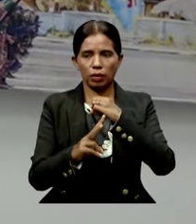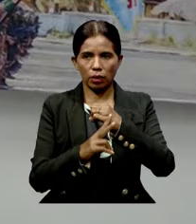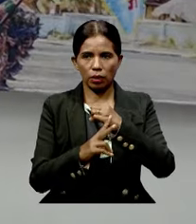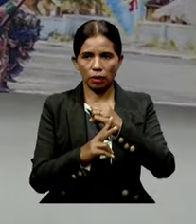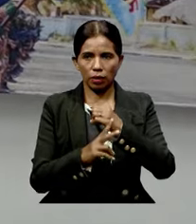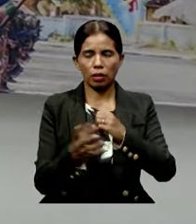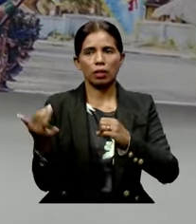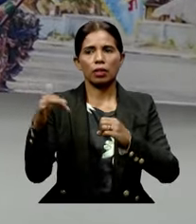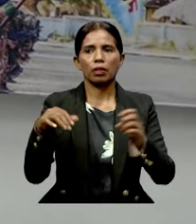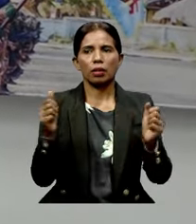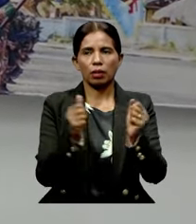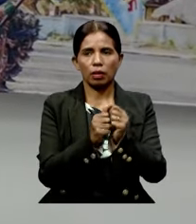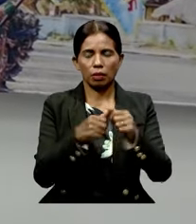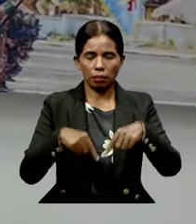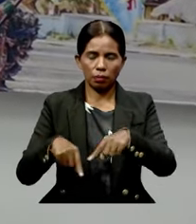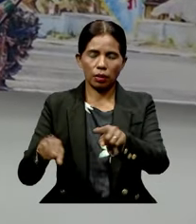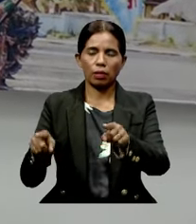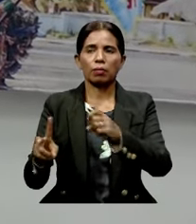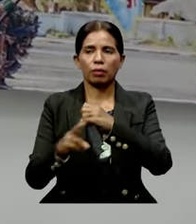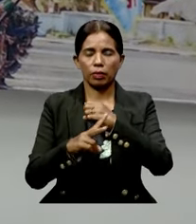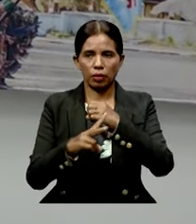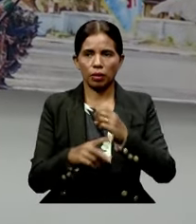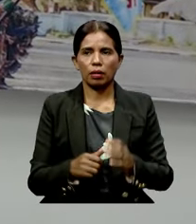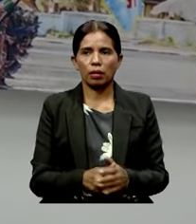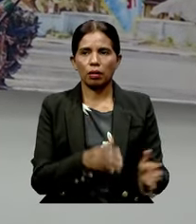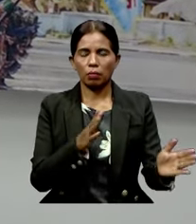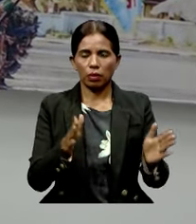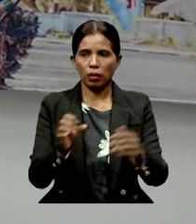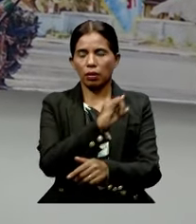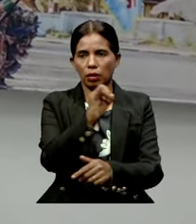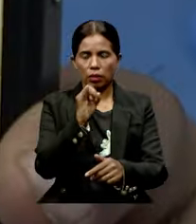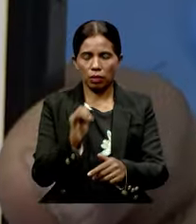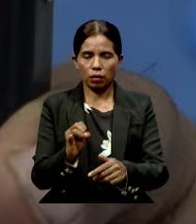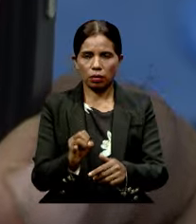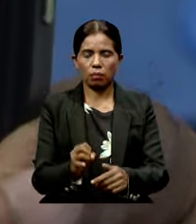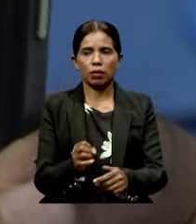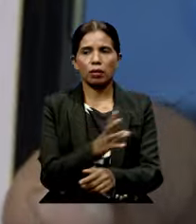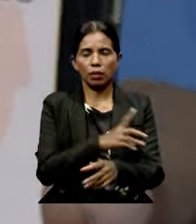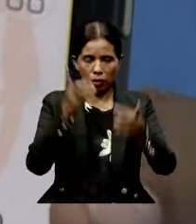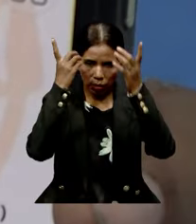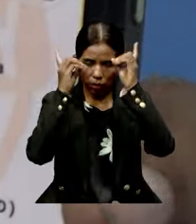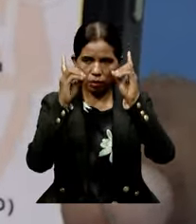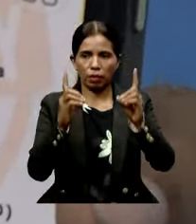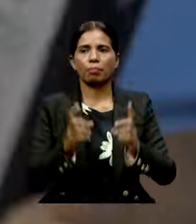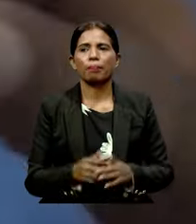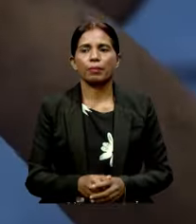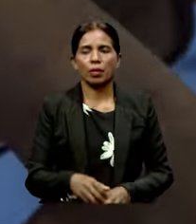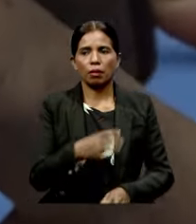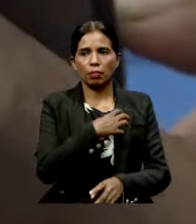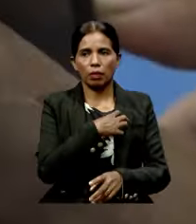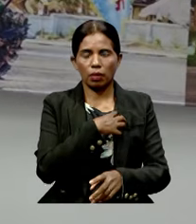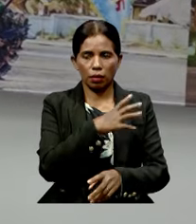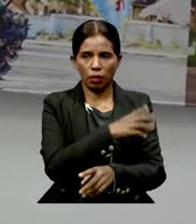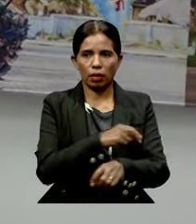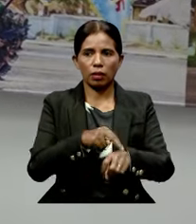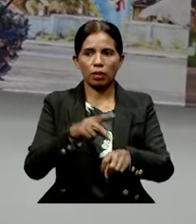entre Sira, vamos para sair vítima, suspeito, né? Processo de identificação não se determina. Polícia do Departamento de Investigação Criminal